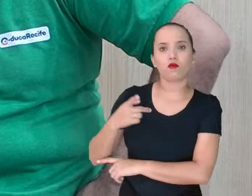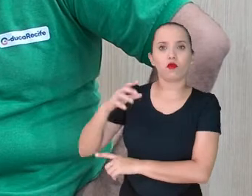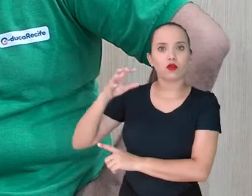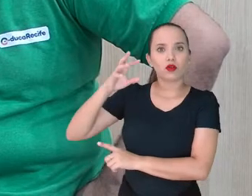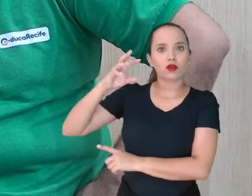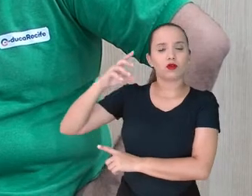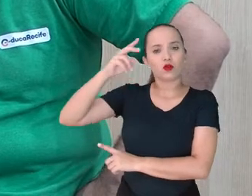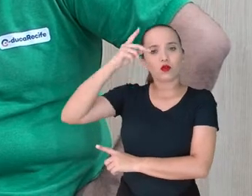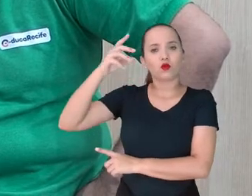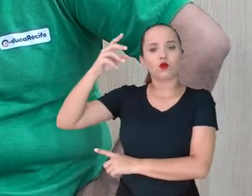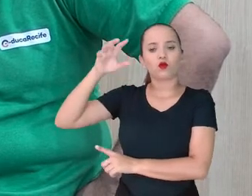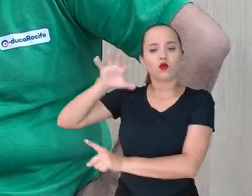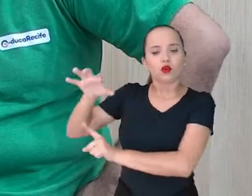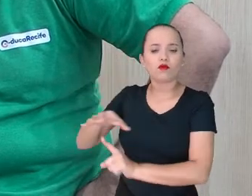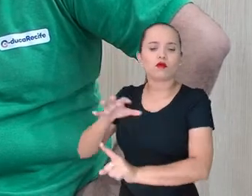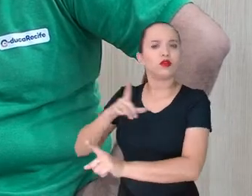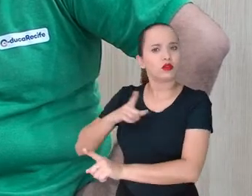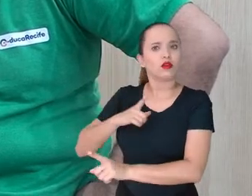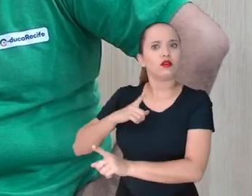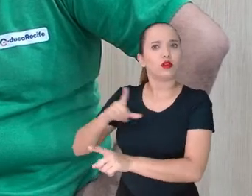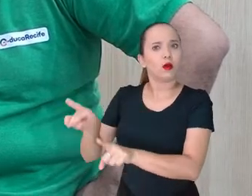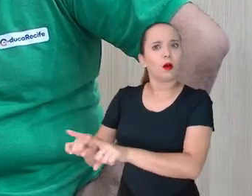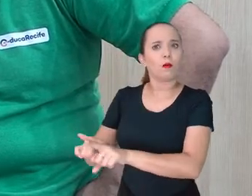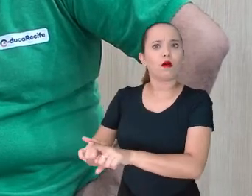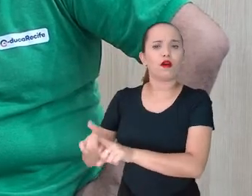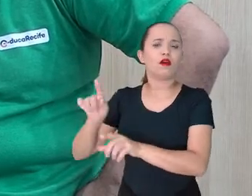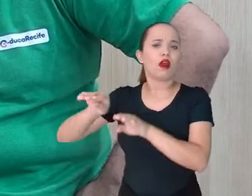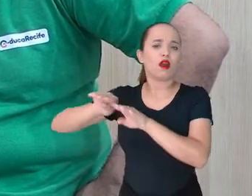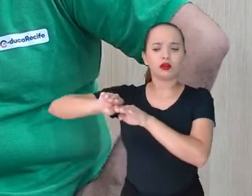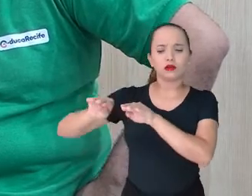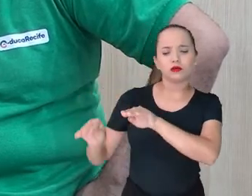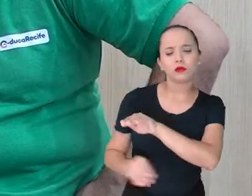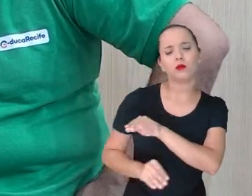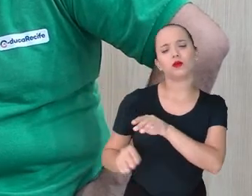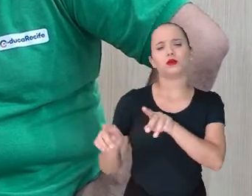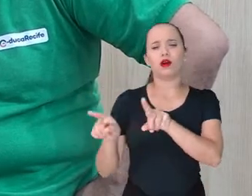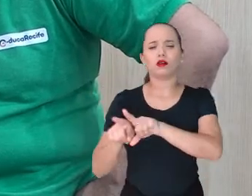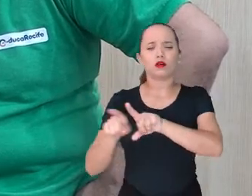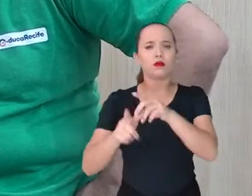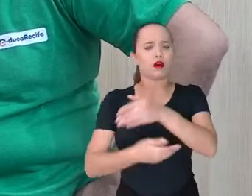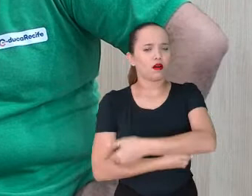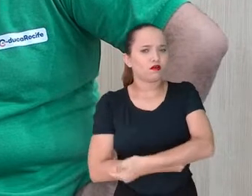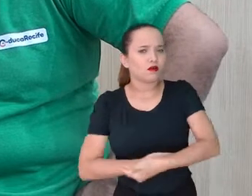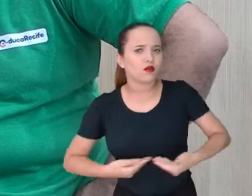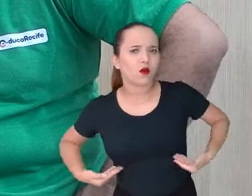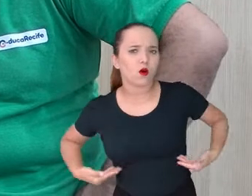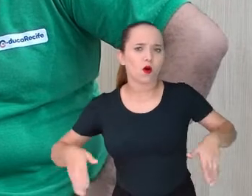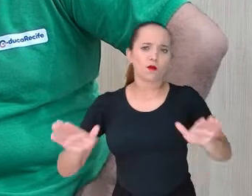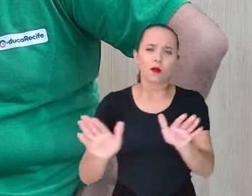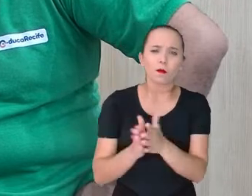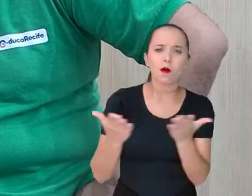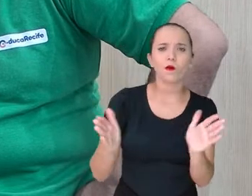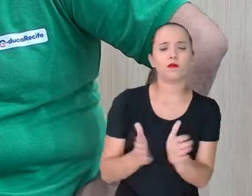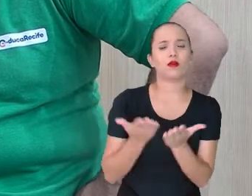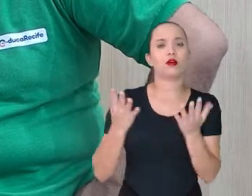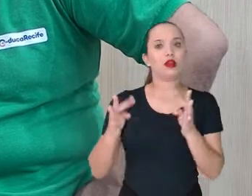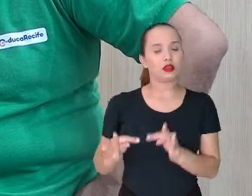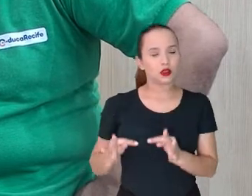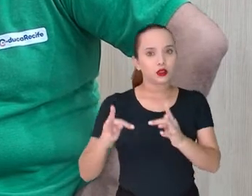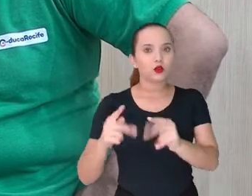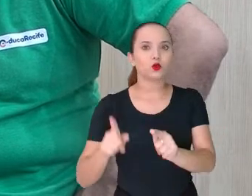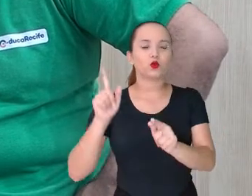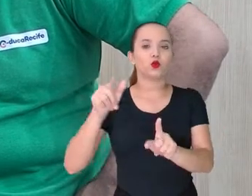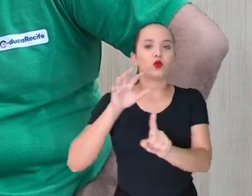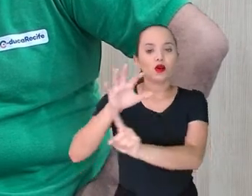crise ambiental, né? A questão das desigualdades, né? A questão da fome, pobreza, tudo é